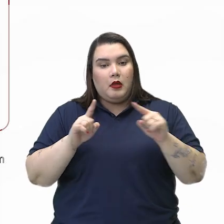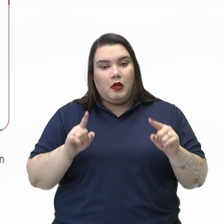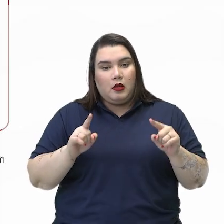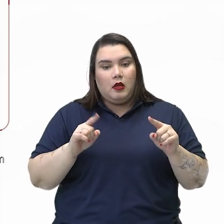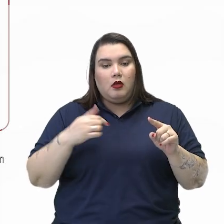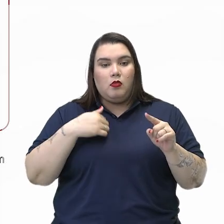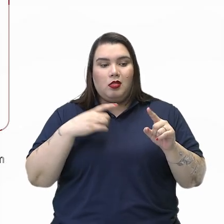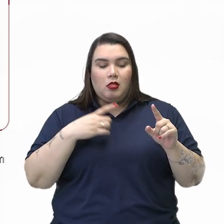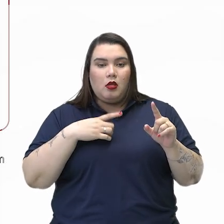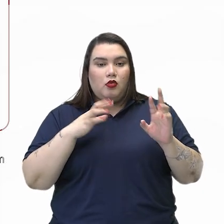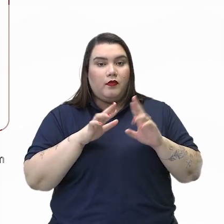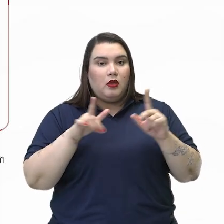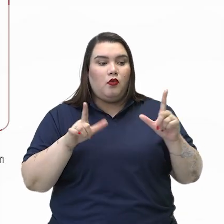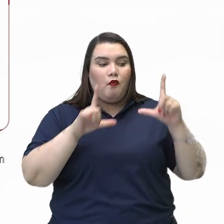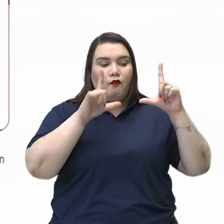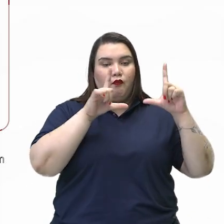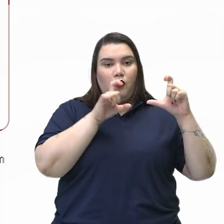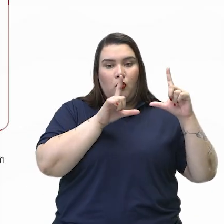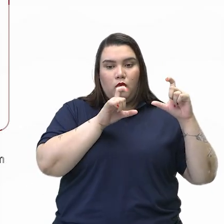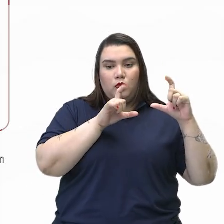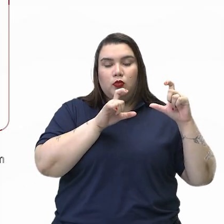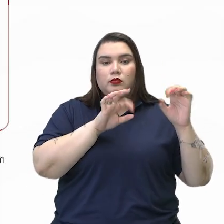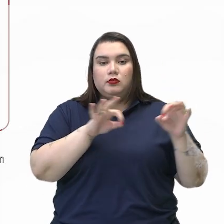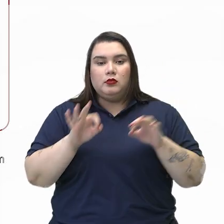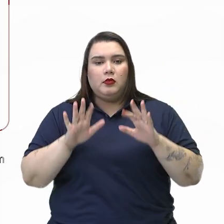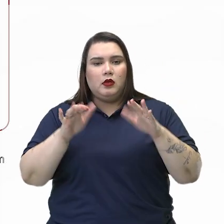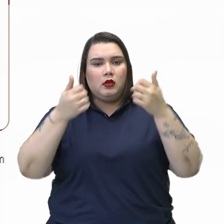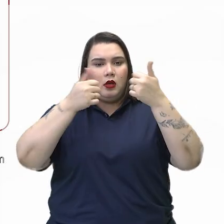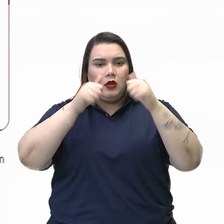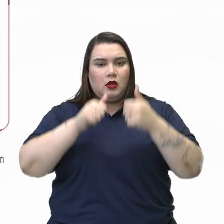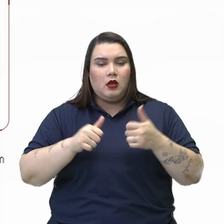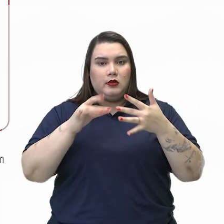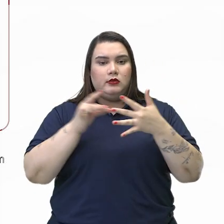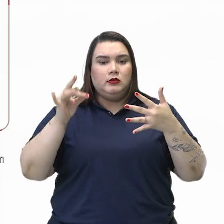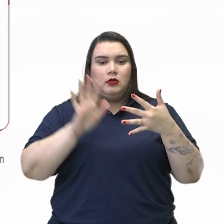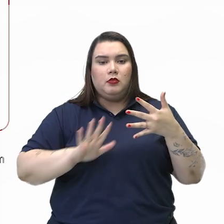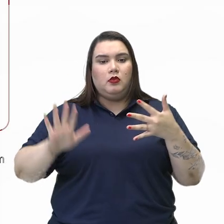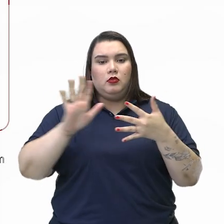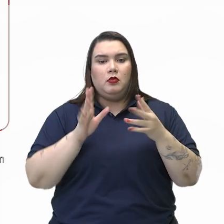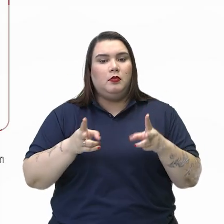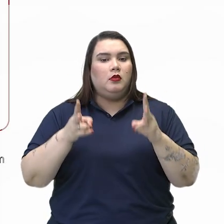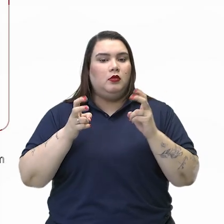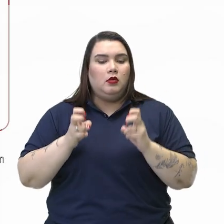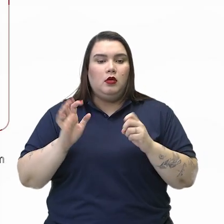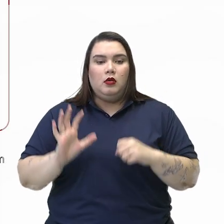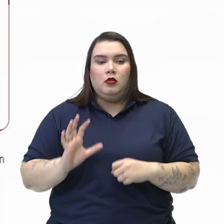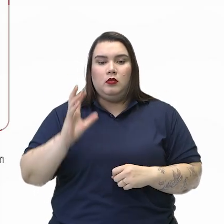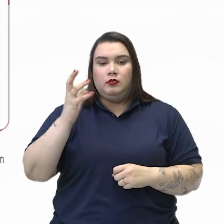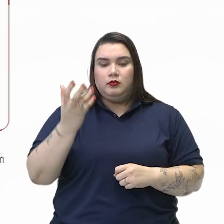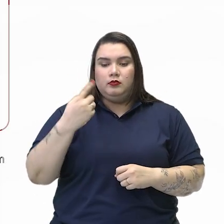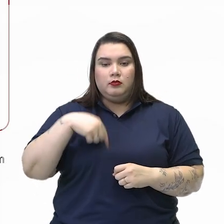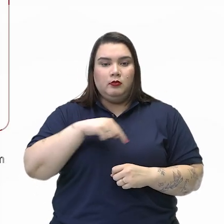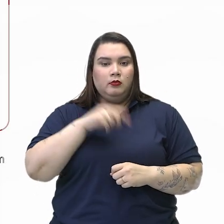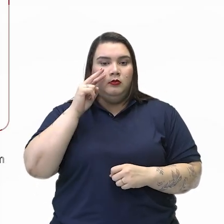uma fotografia. E aqui nós temos uma análise semiótica em que eu vou perceber que ocorre aquilo